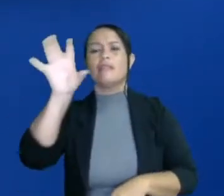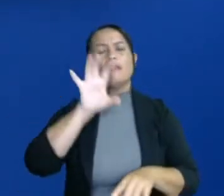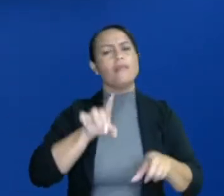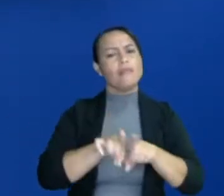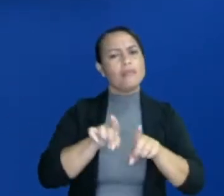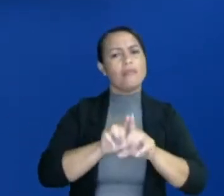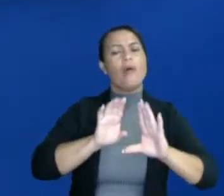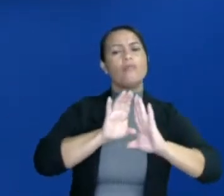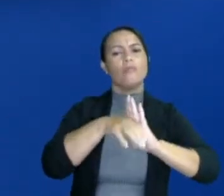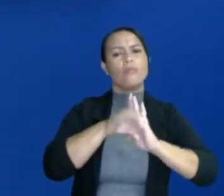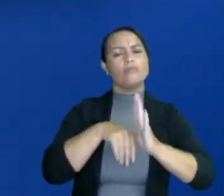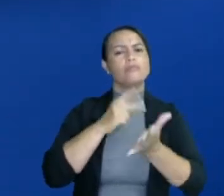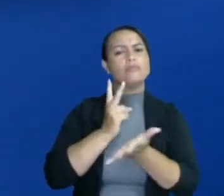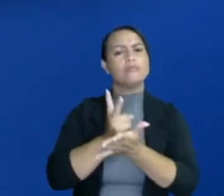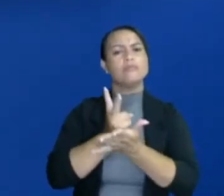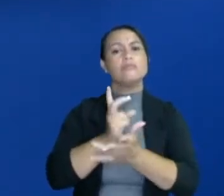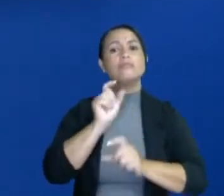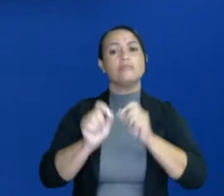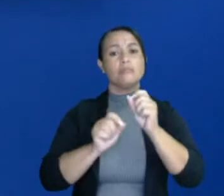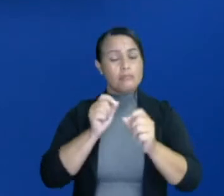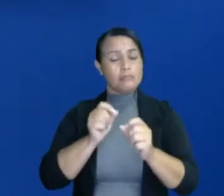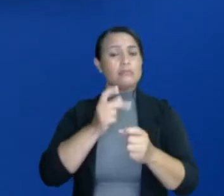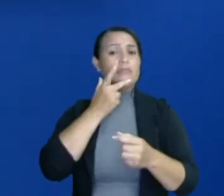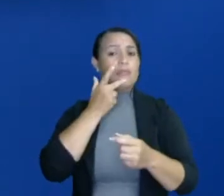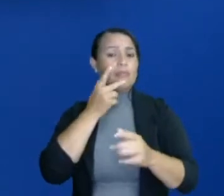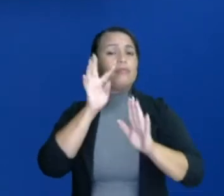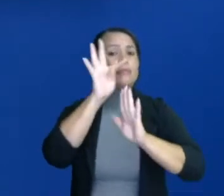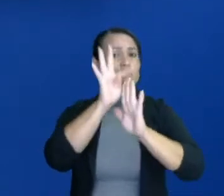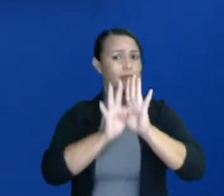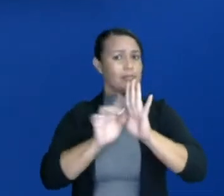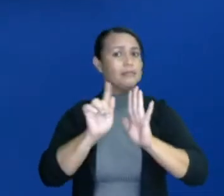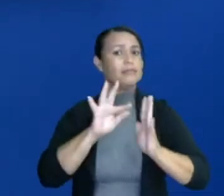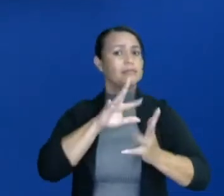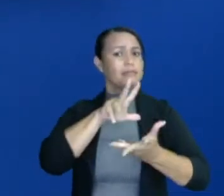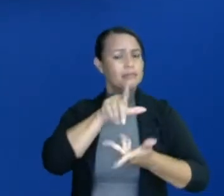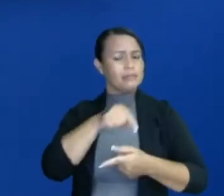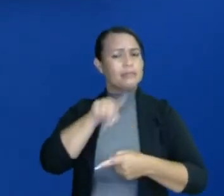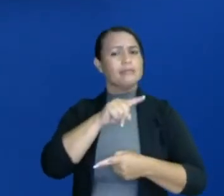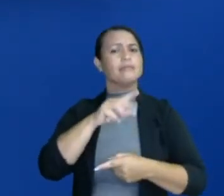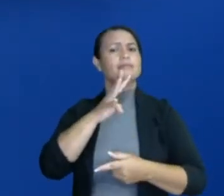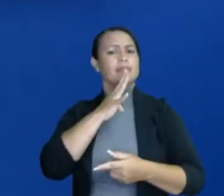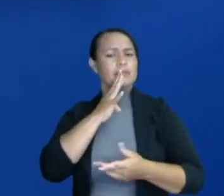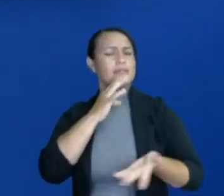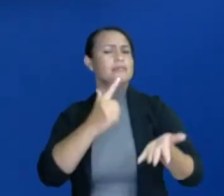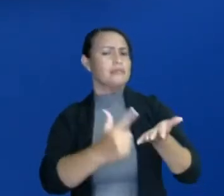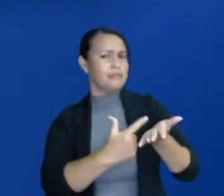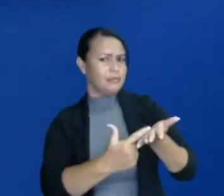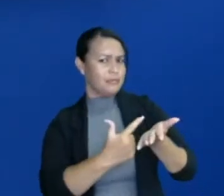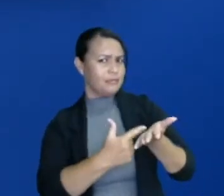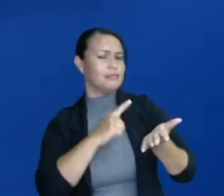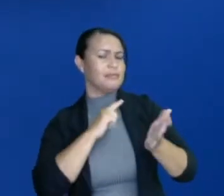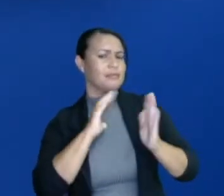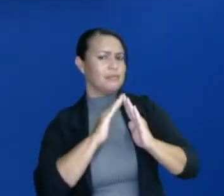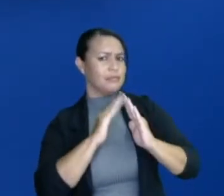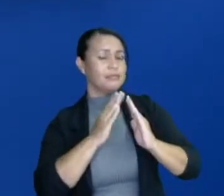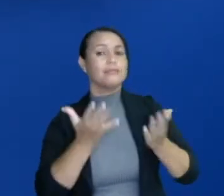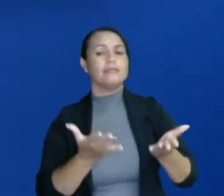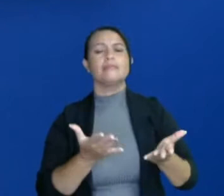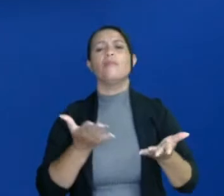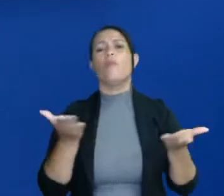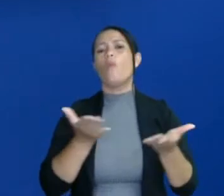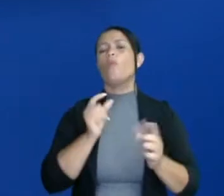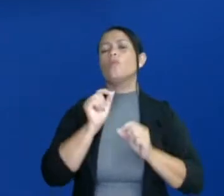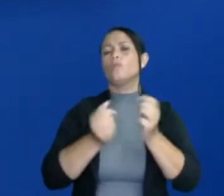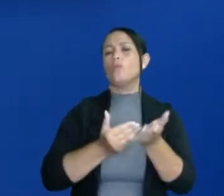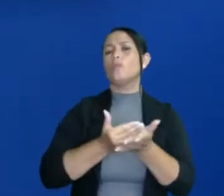conceitos que são constantemente citados nos textos de geografia dos livros que vocês têm disponível em casa. E aí a gente vai